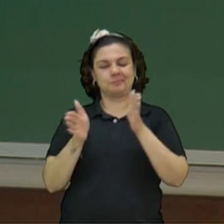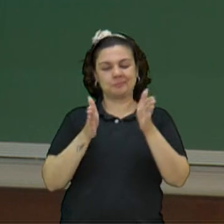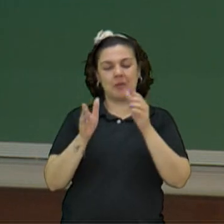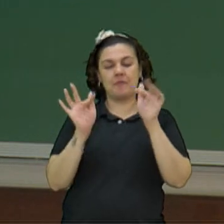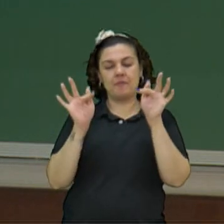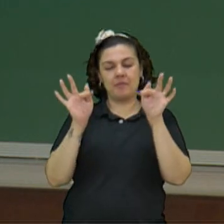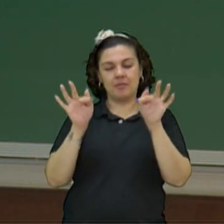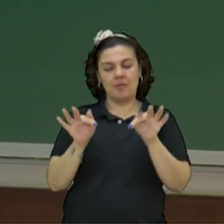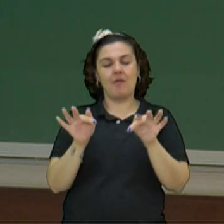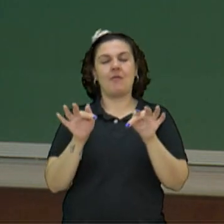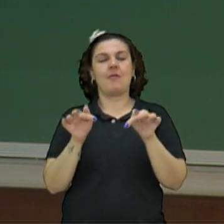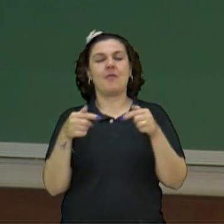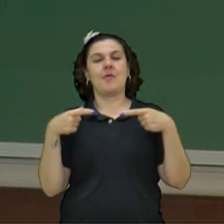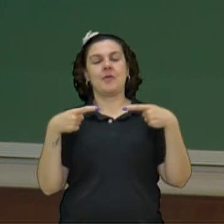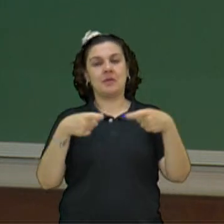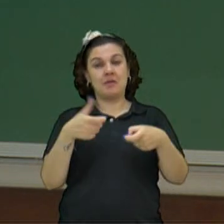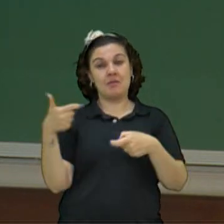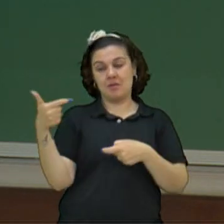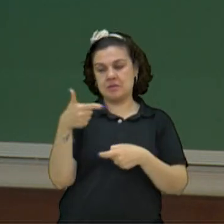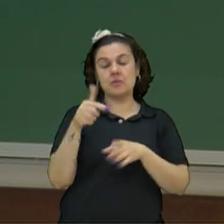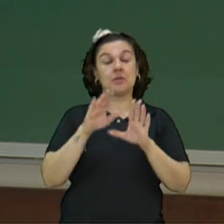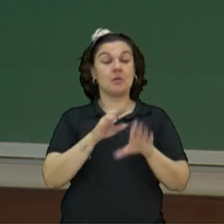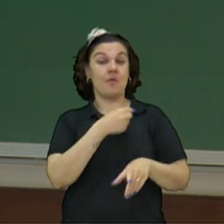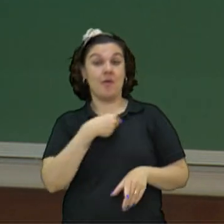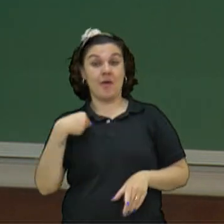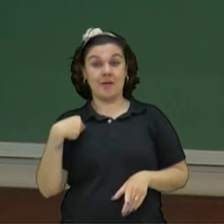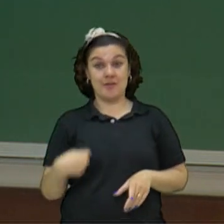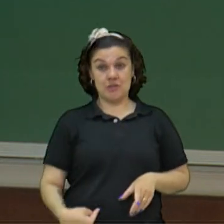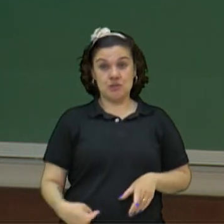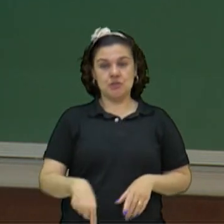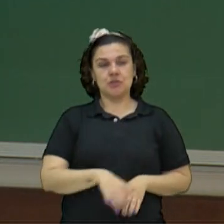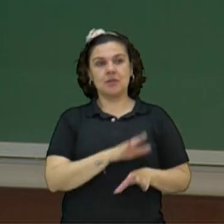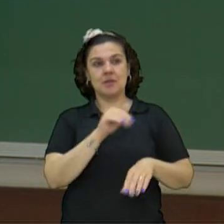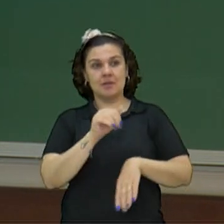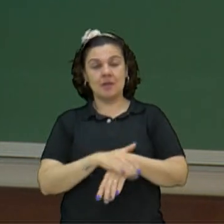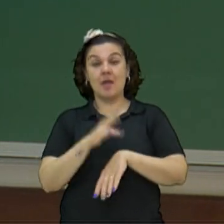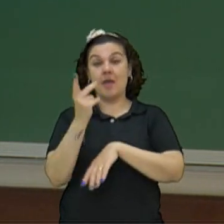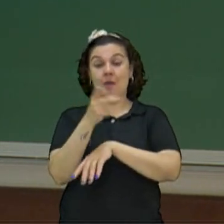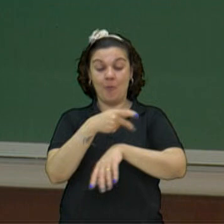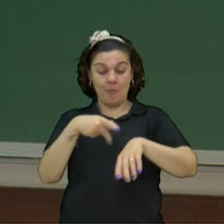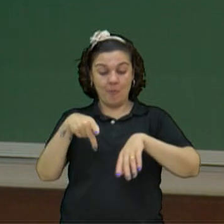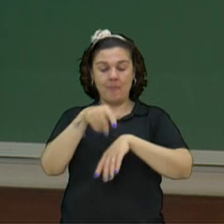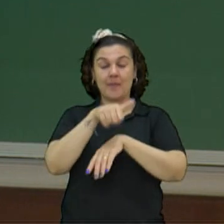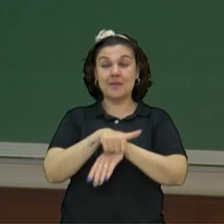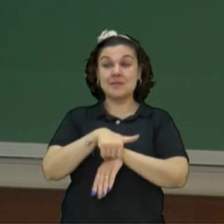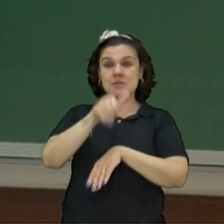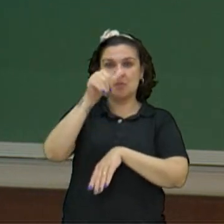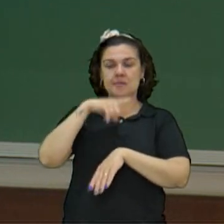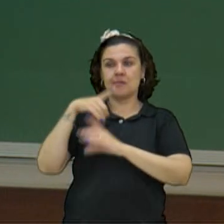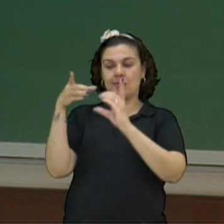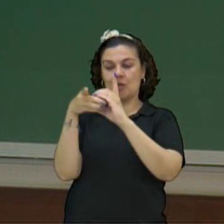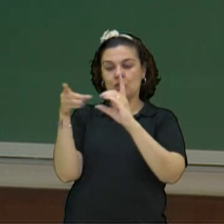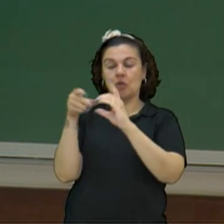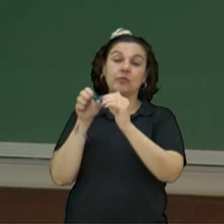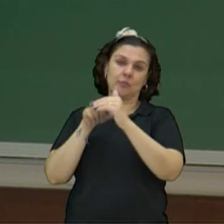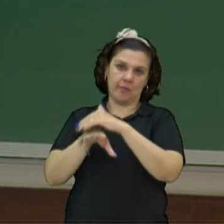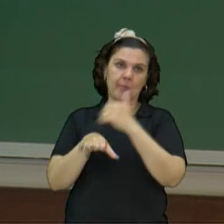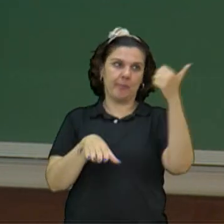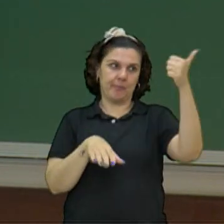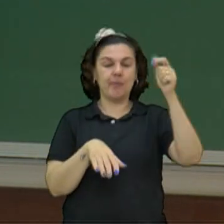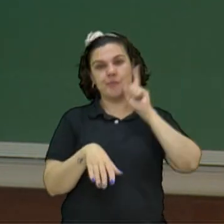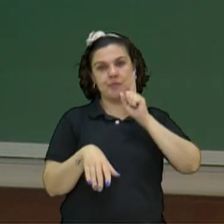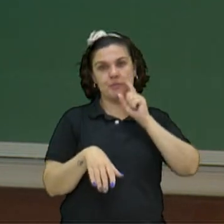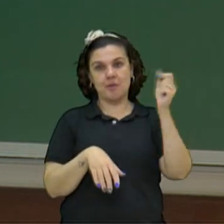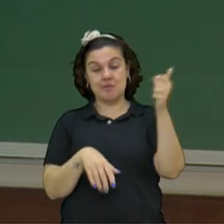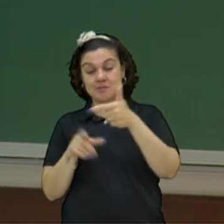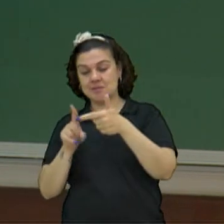acabar a Segunda Guerra Mundial, certo? Tanto é que a China hoje é o país que mais tem dólares, claro, tirando dos Estados Unidos, né,